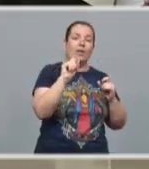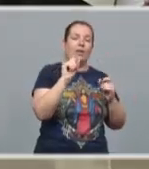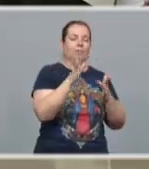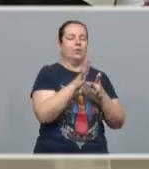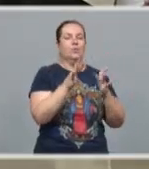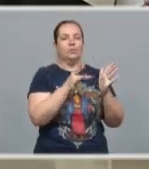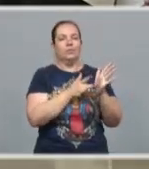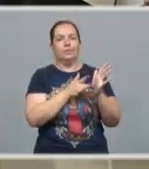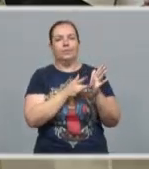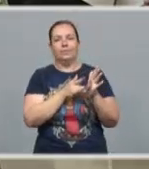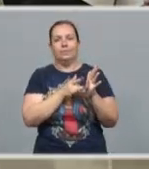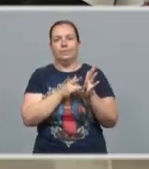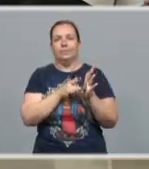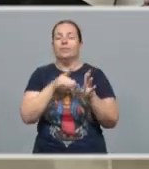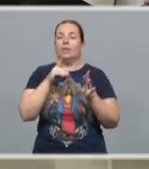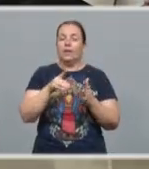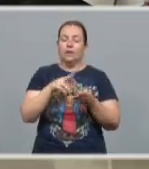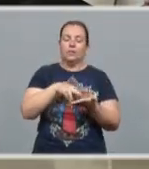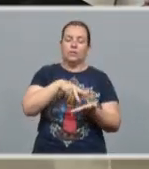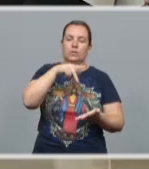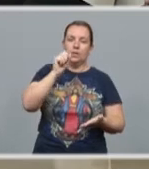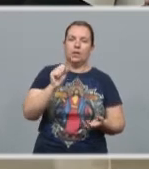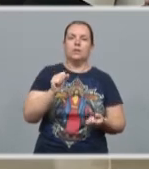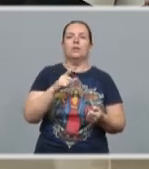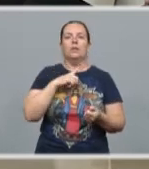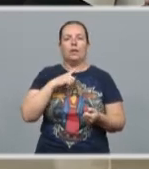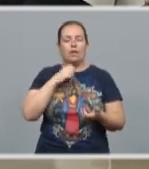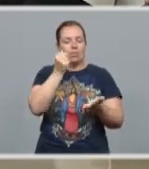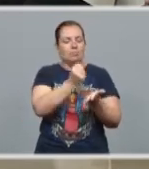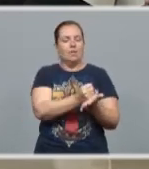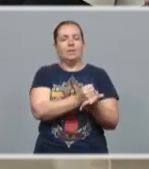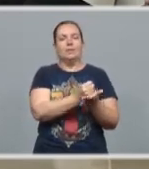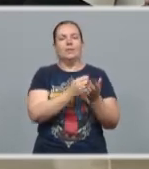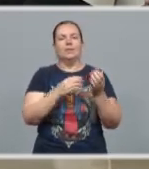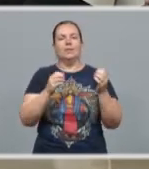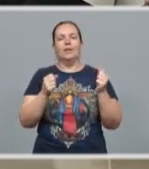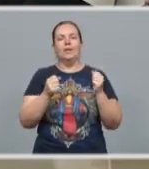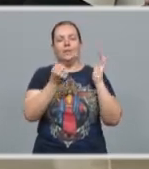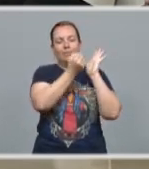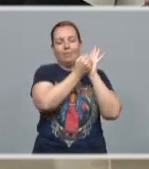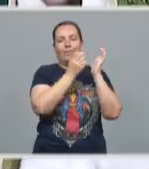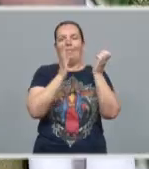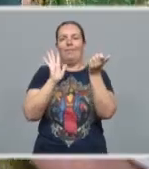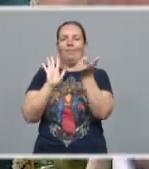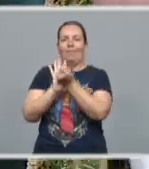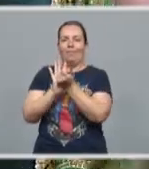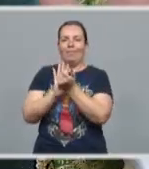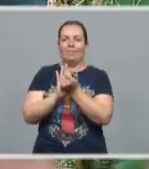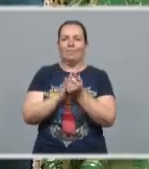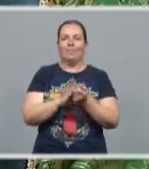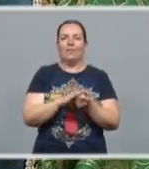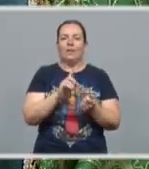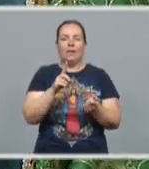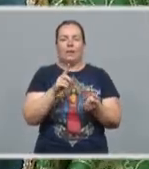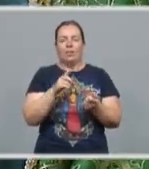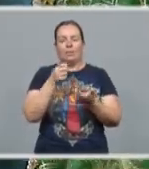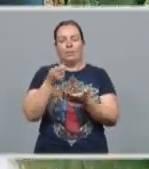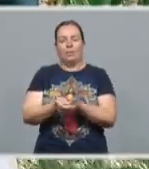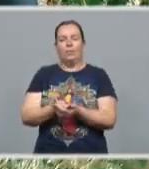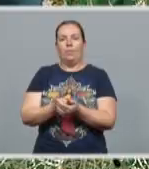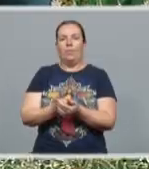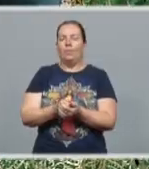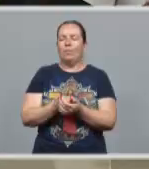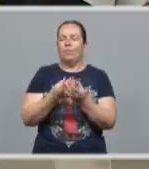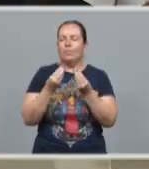ressuscitado, que carrega as marcas da paixão, nos faz lembrar que o seu preço não foi em vão,